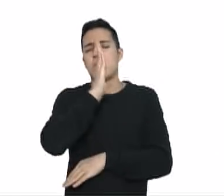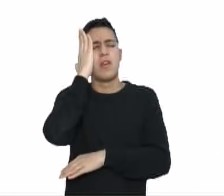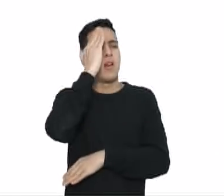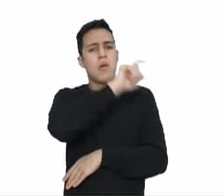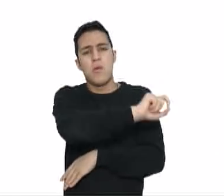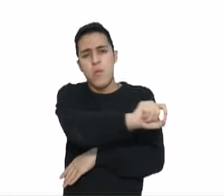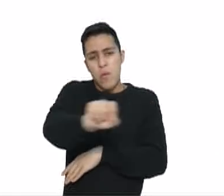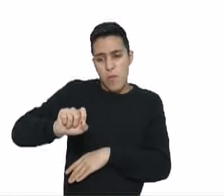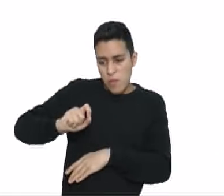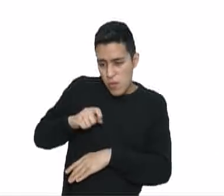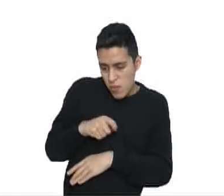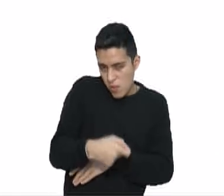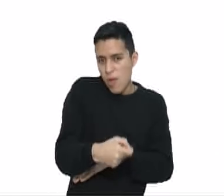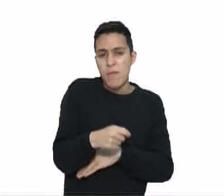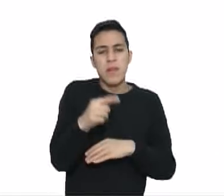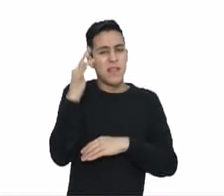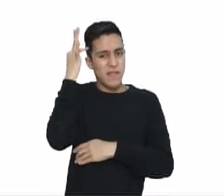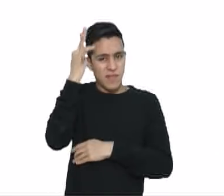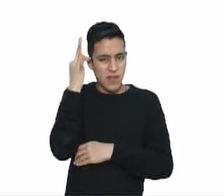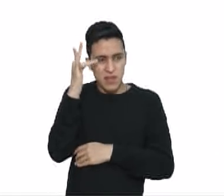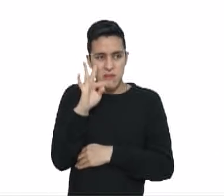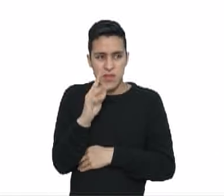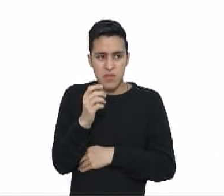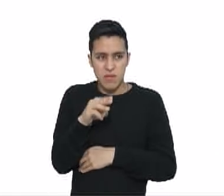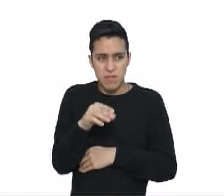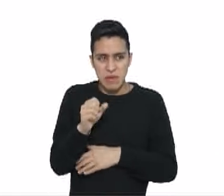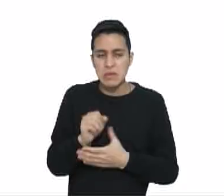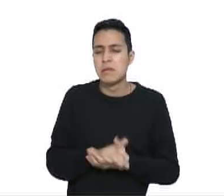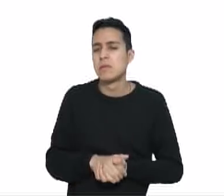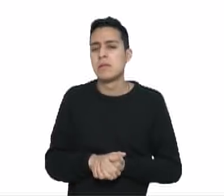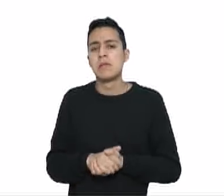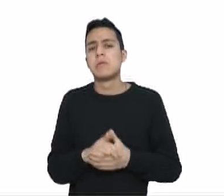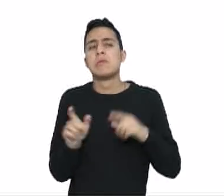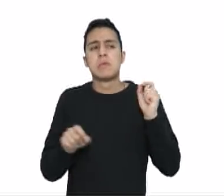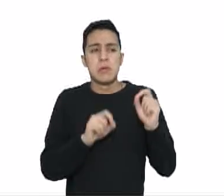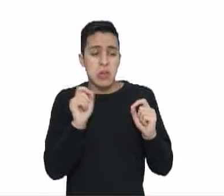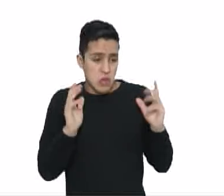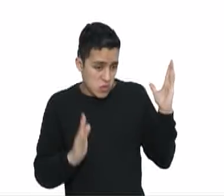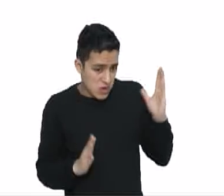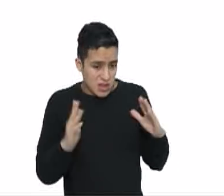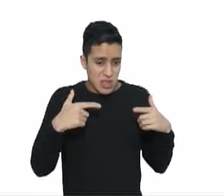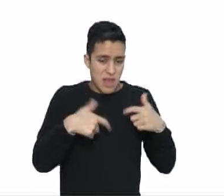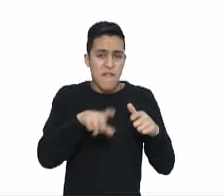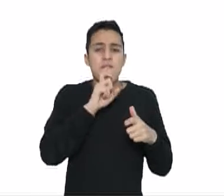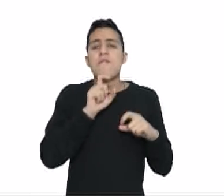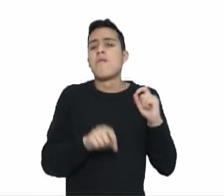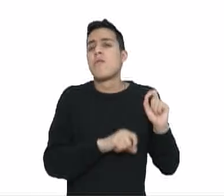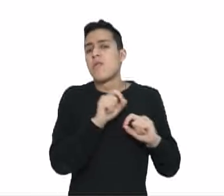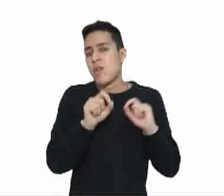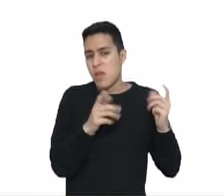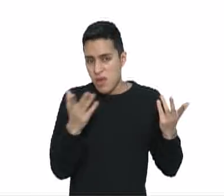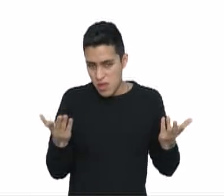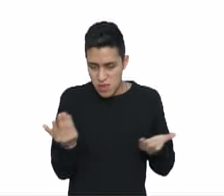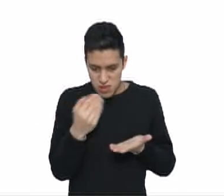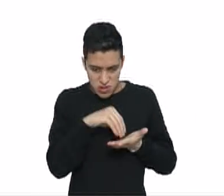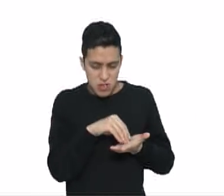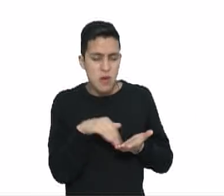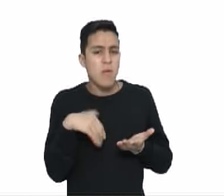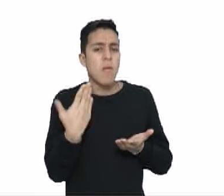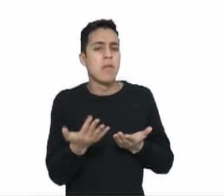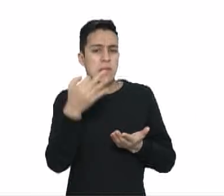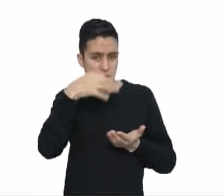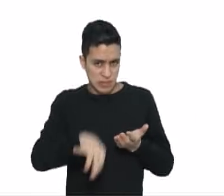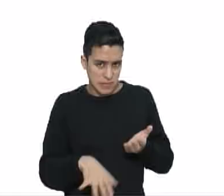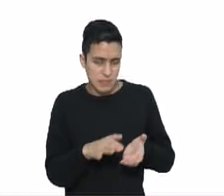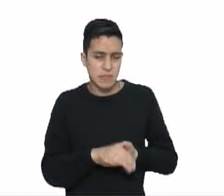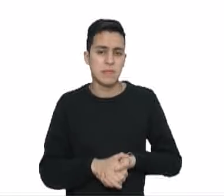conhecida. Disse isso o filósofo Thomas Hobbes. Bom, a ideia é, durante a Guerra Fria, você anote a alternativa